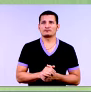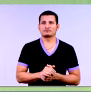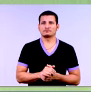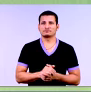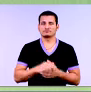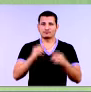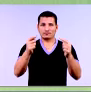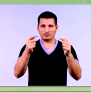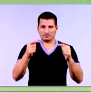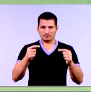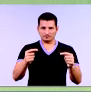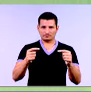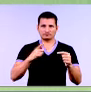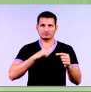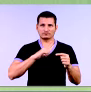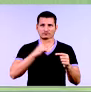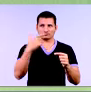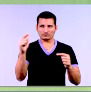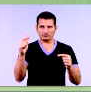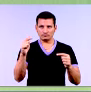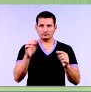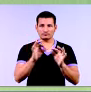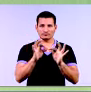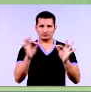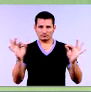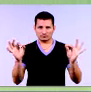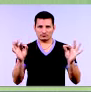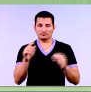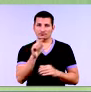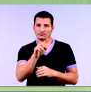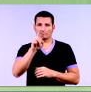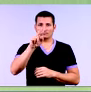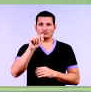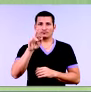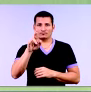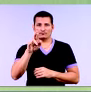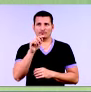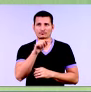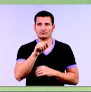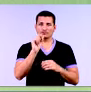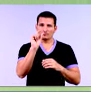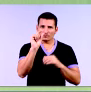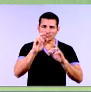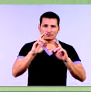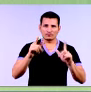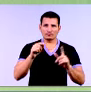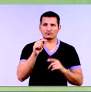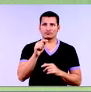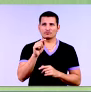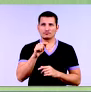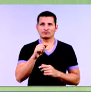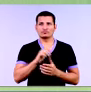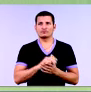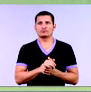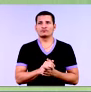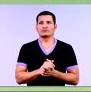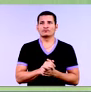Aqui embaixo nós temos uma outra variável. Essa variável, ela é um pouco diferente. Eu estou criando aqui,